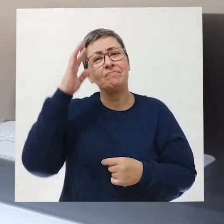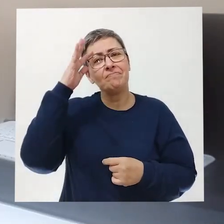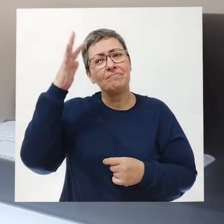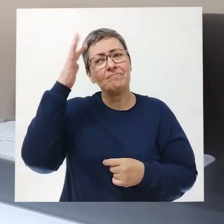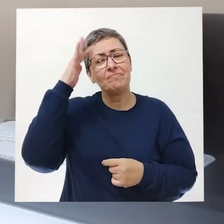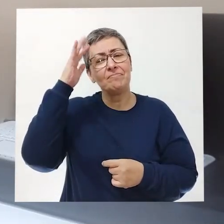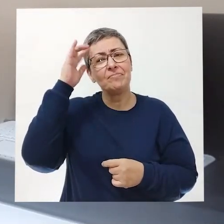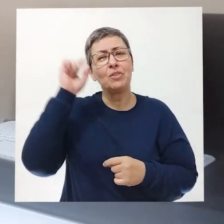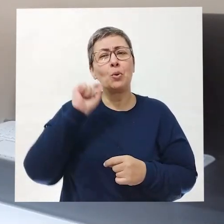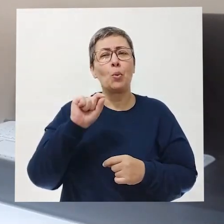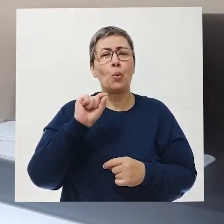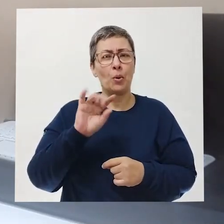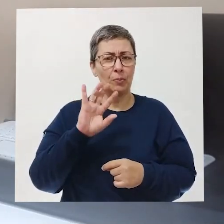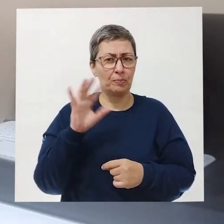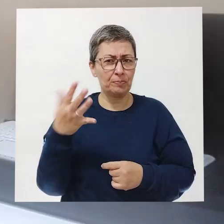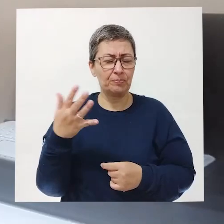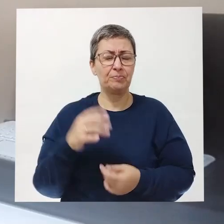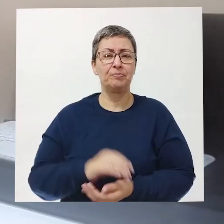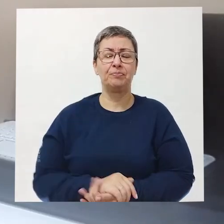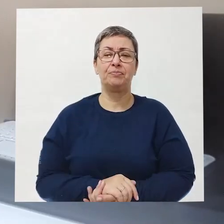Imagine a seguinte situação.